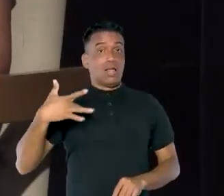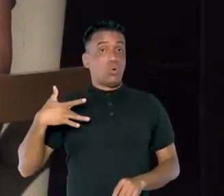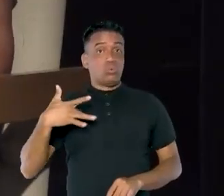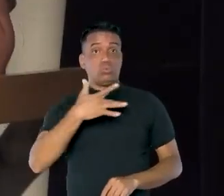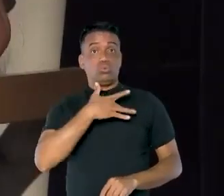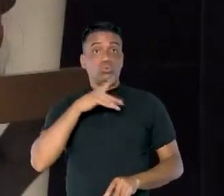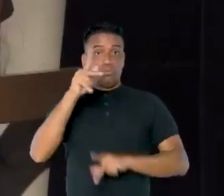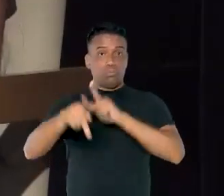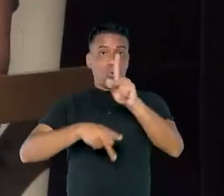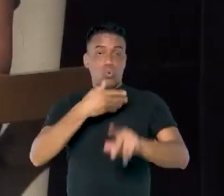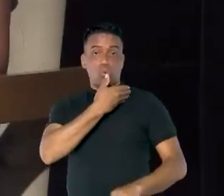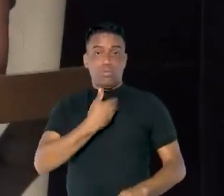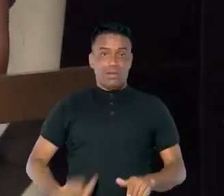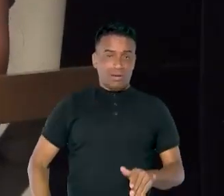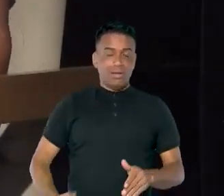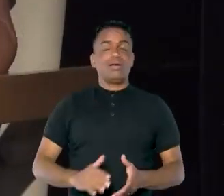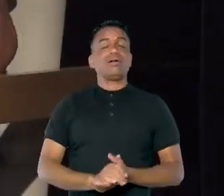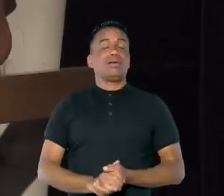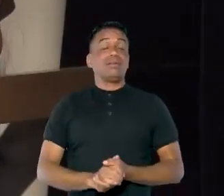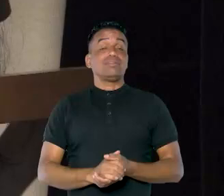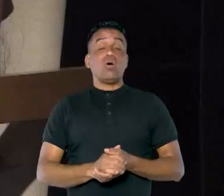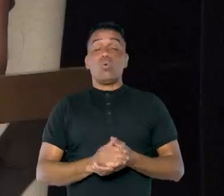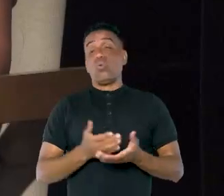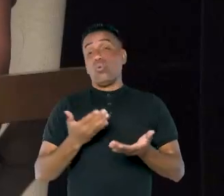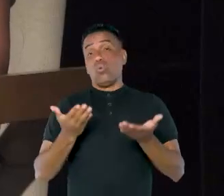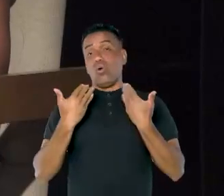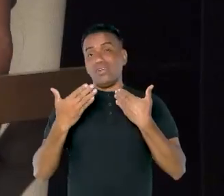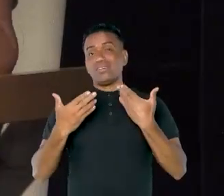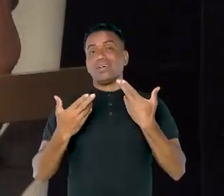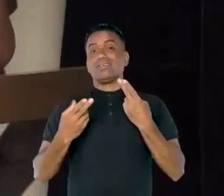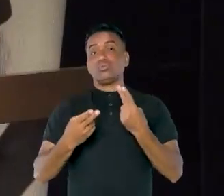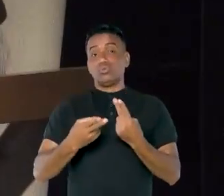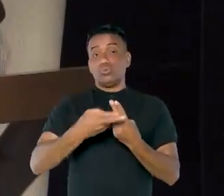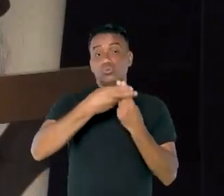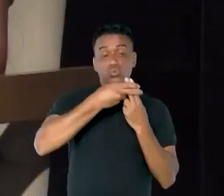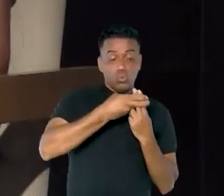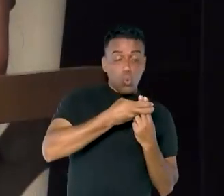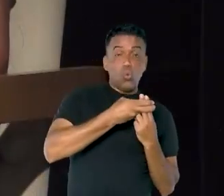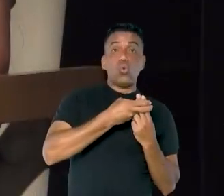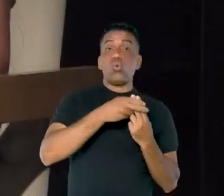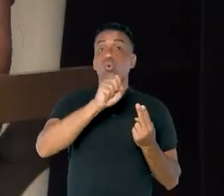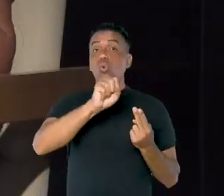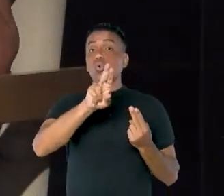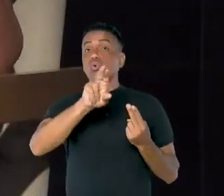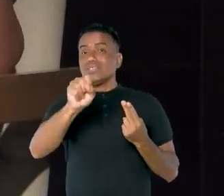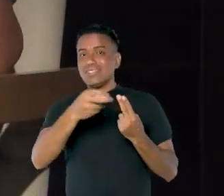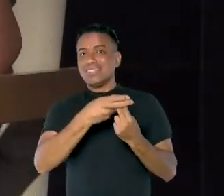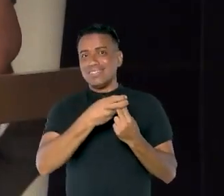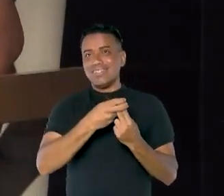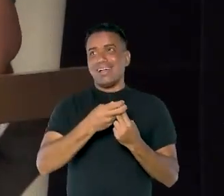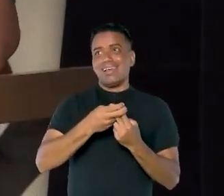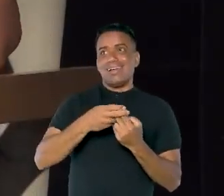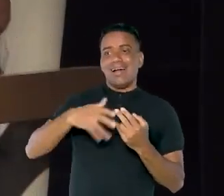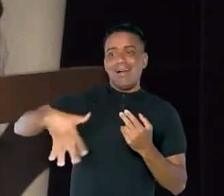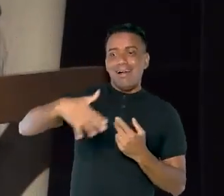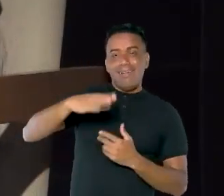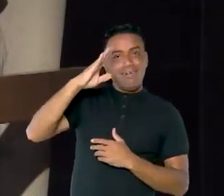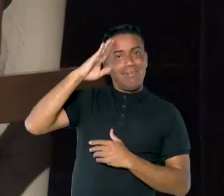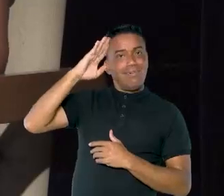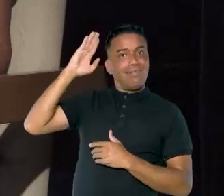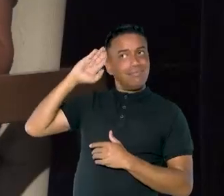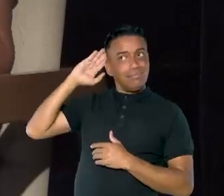falando assim, conversando com o SUS, né, conversando com acadêmicos, conversando com os professores, conversando